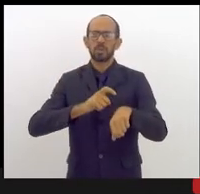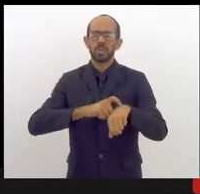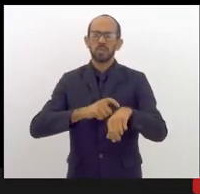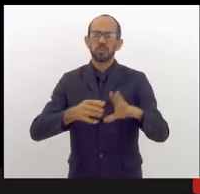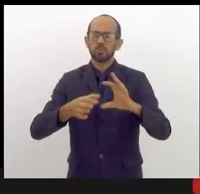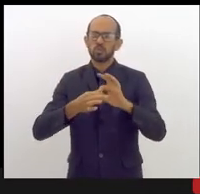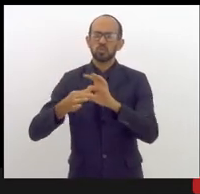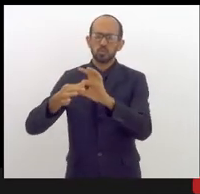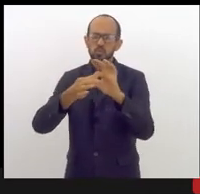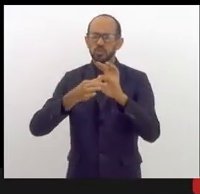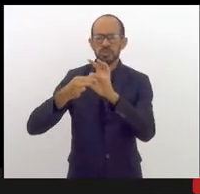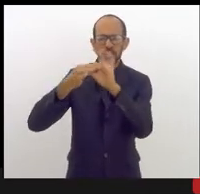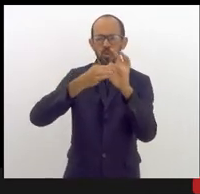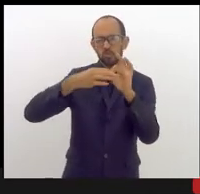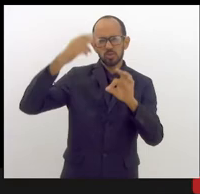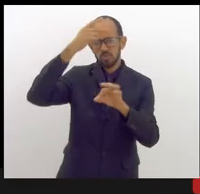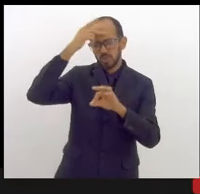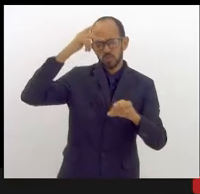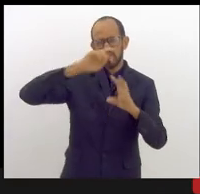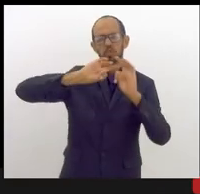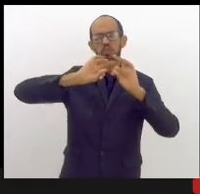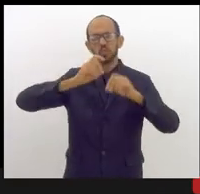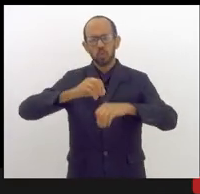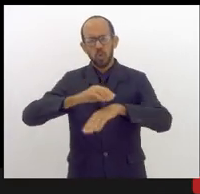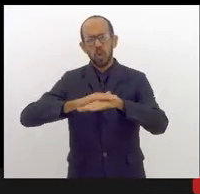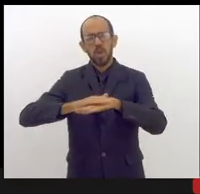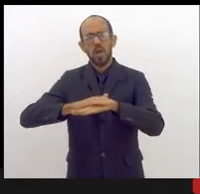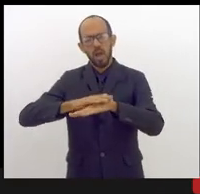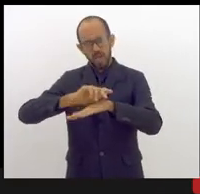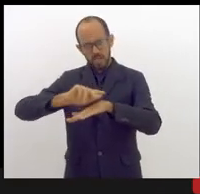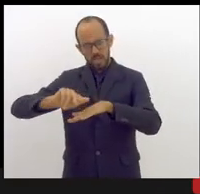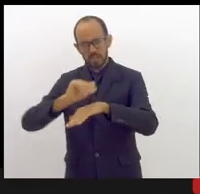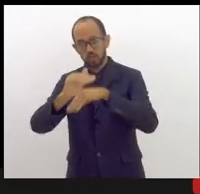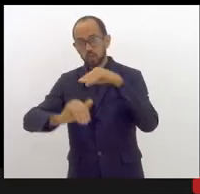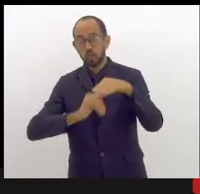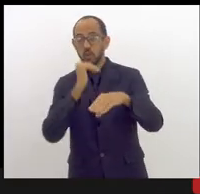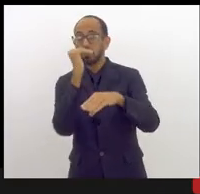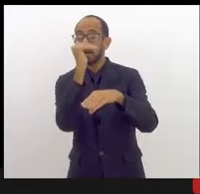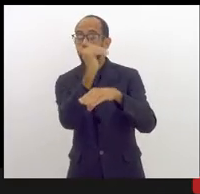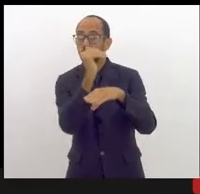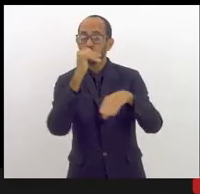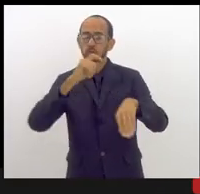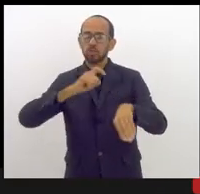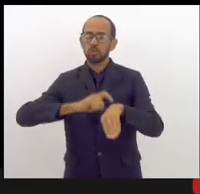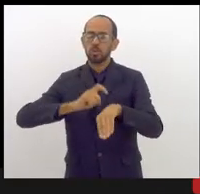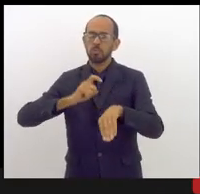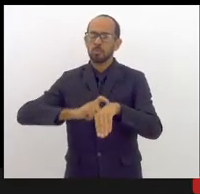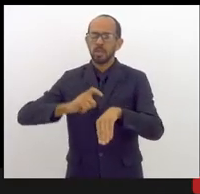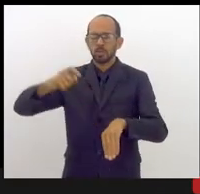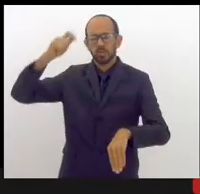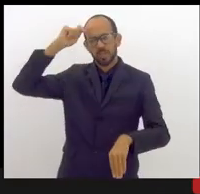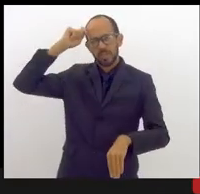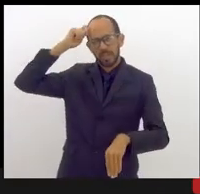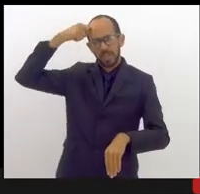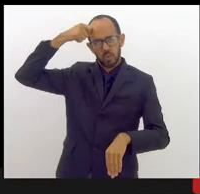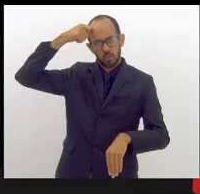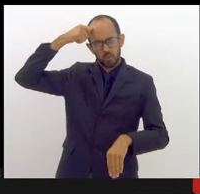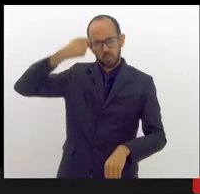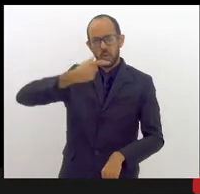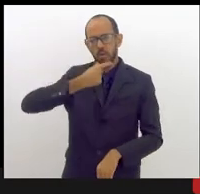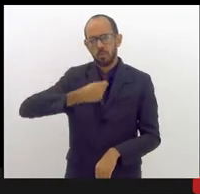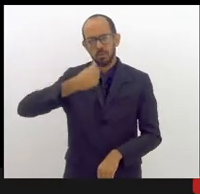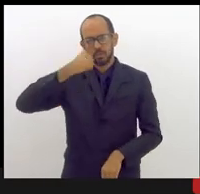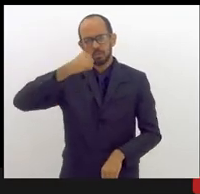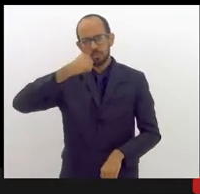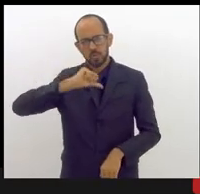congraçamento de pessoas de todas as raças mas Sobretudo o momento em que negros e negras se